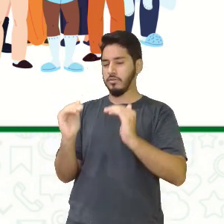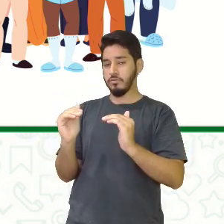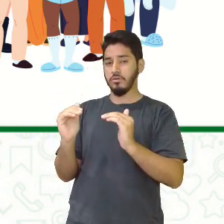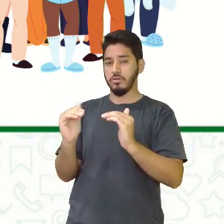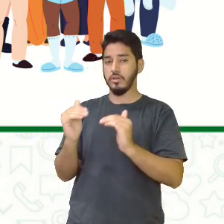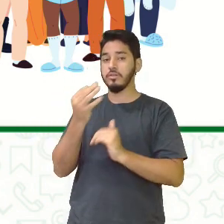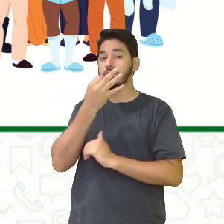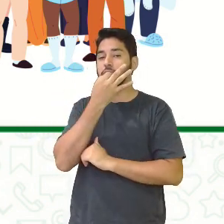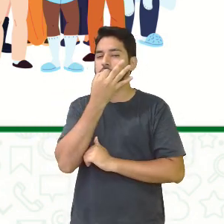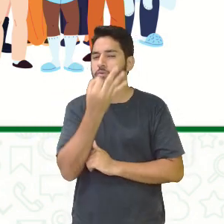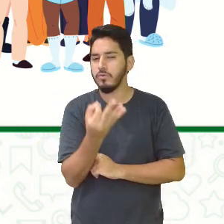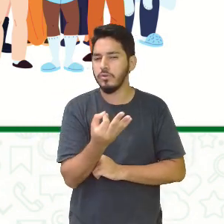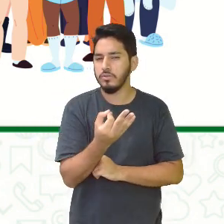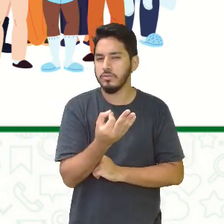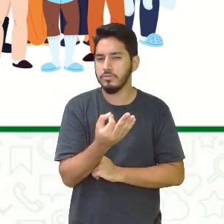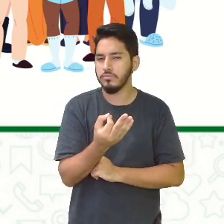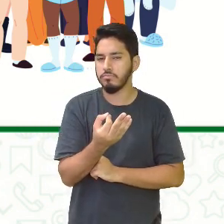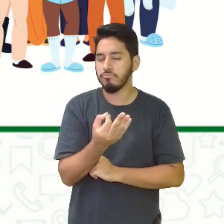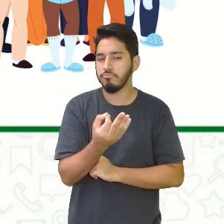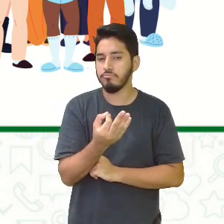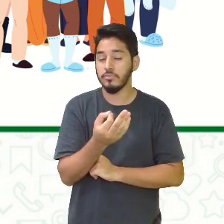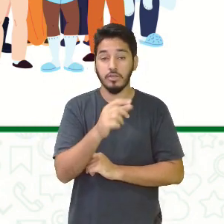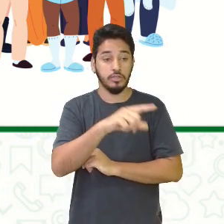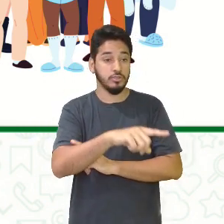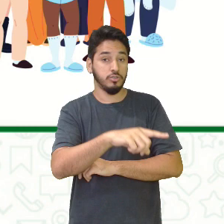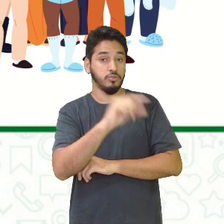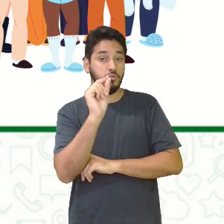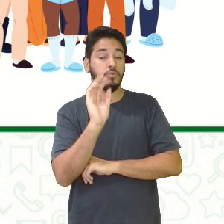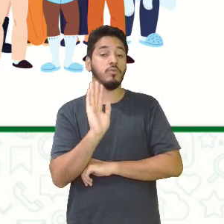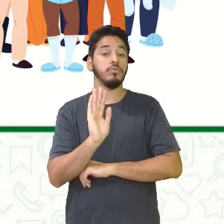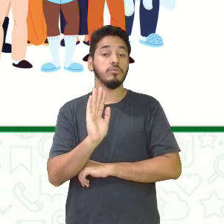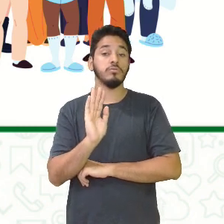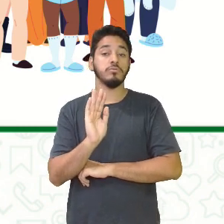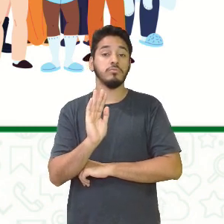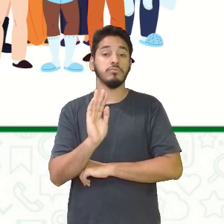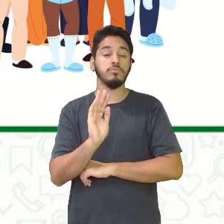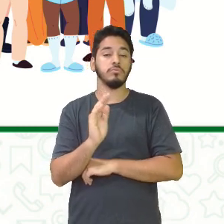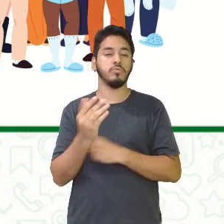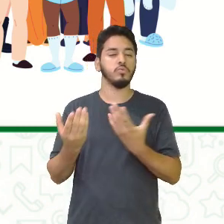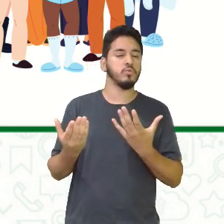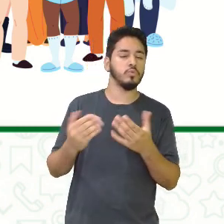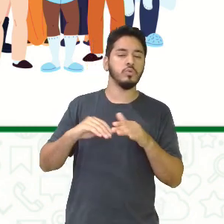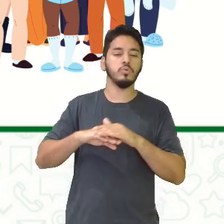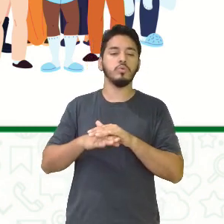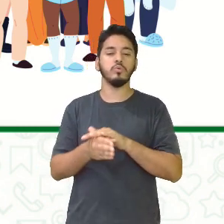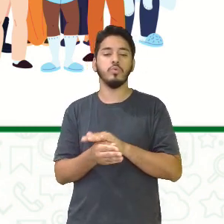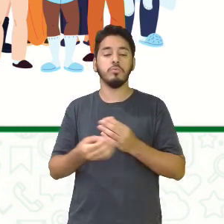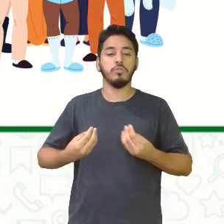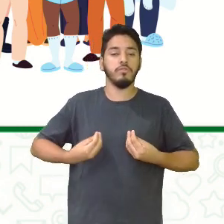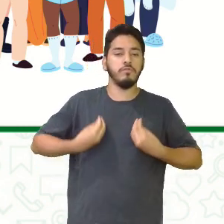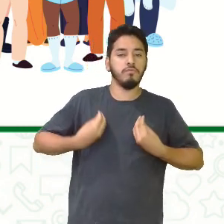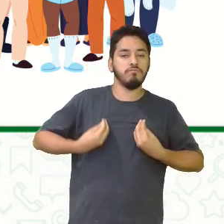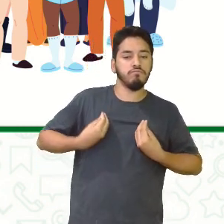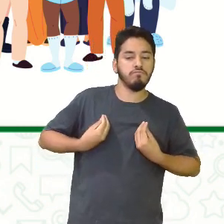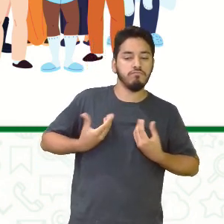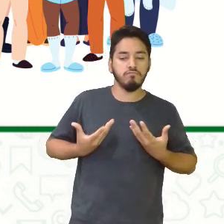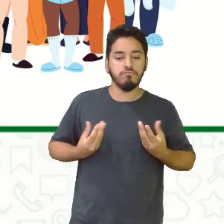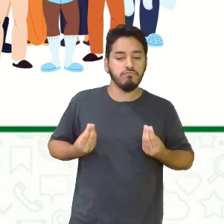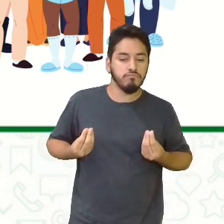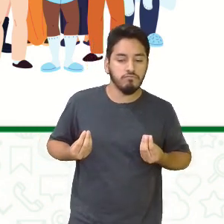as opiniões, as escolhas, os modos de viver que